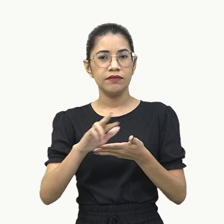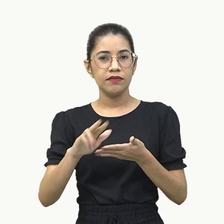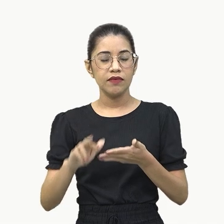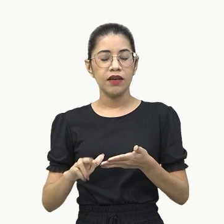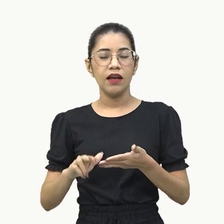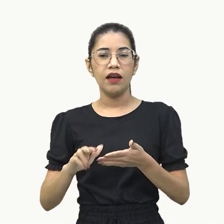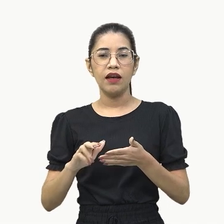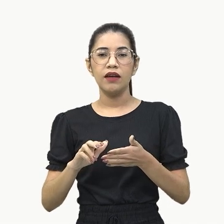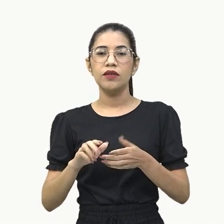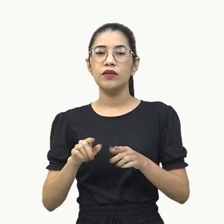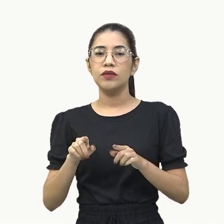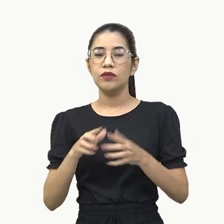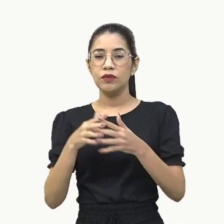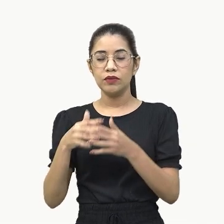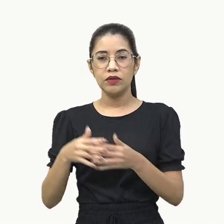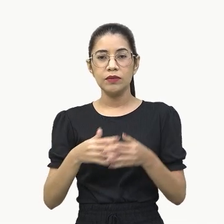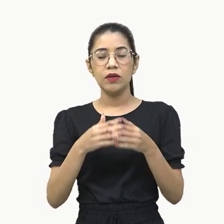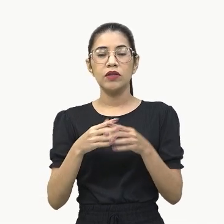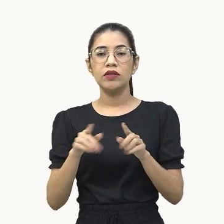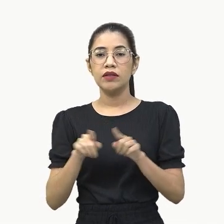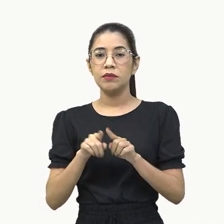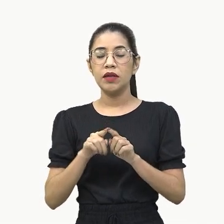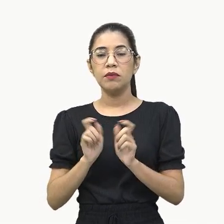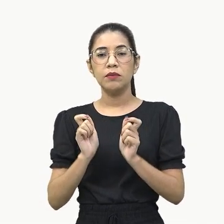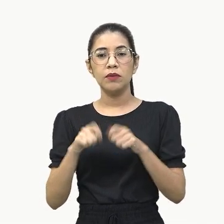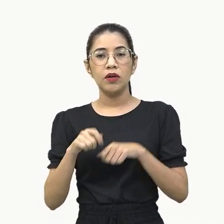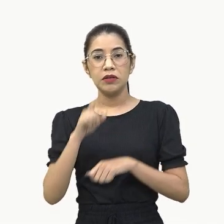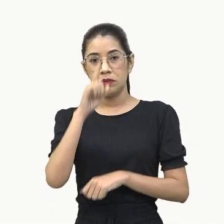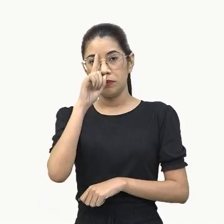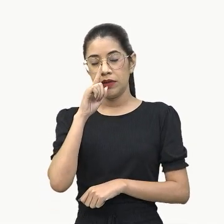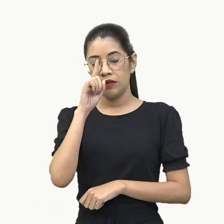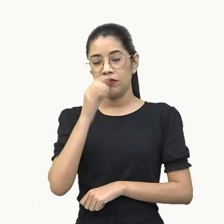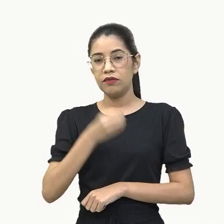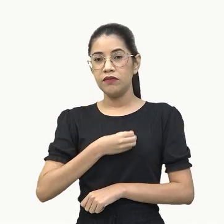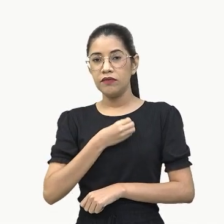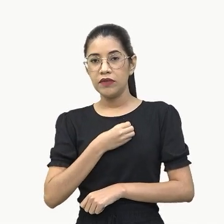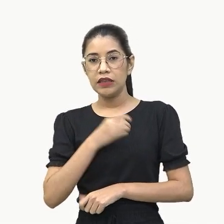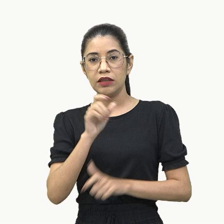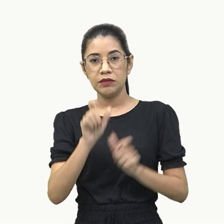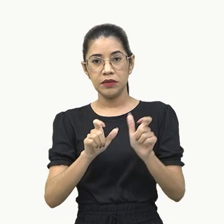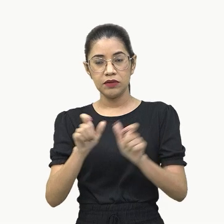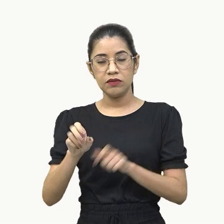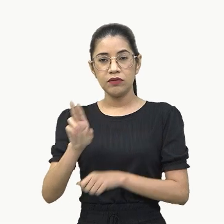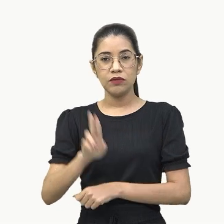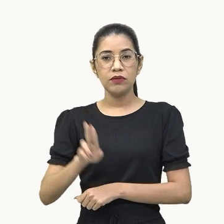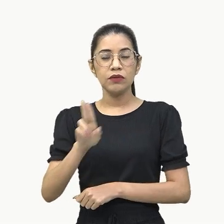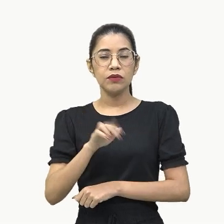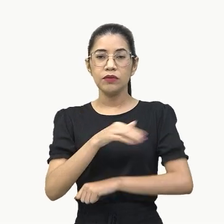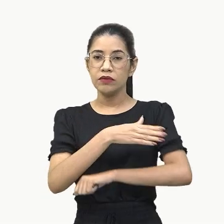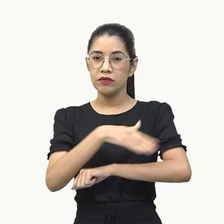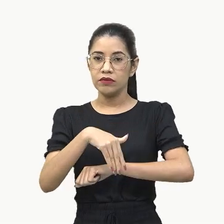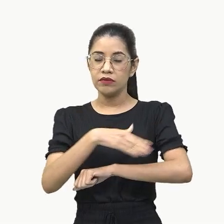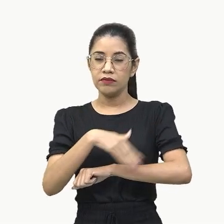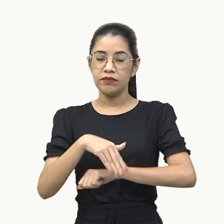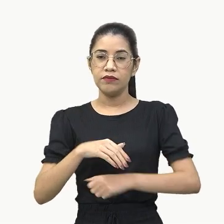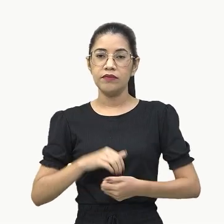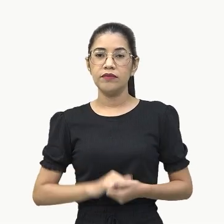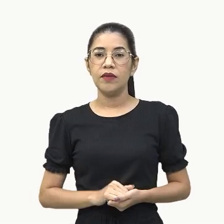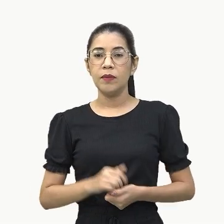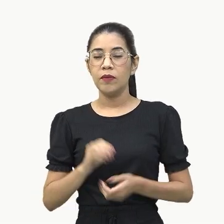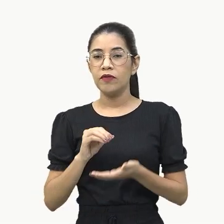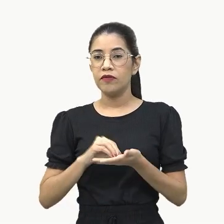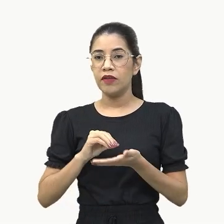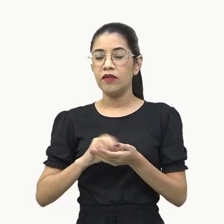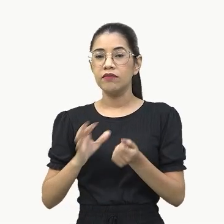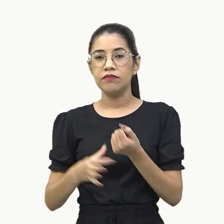Transportes né mas até mesmo a vida das pessoas né que não eh estão seguras eh então